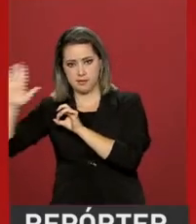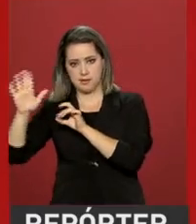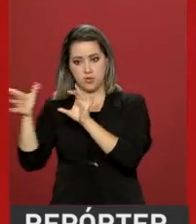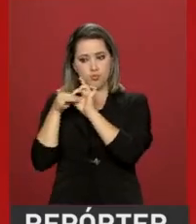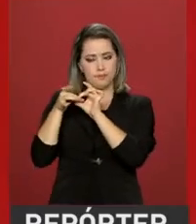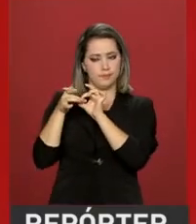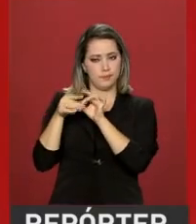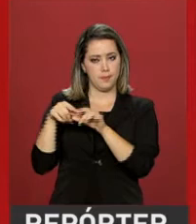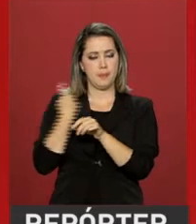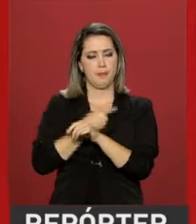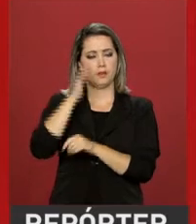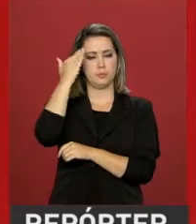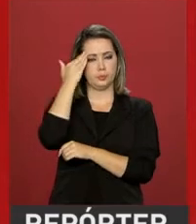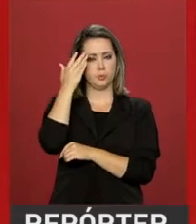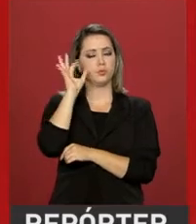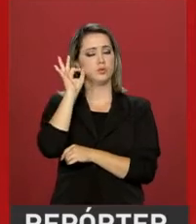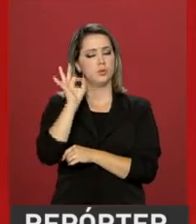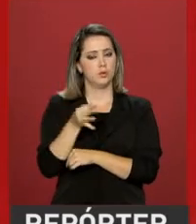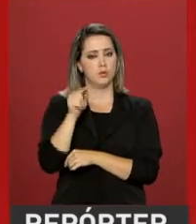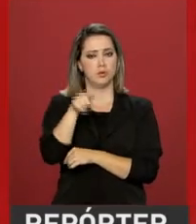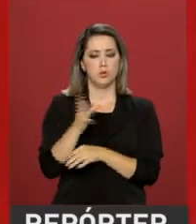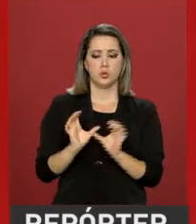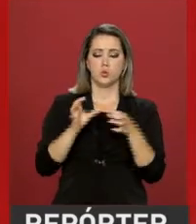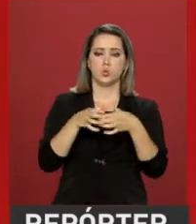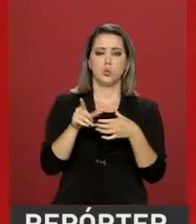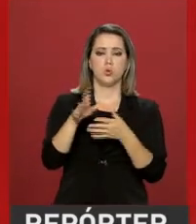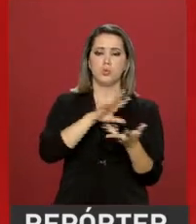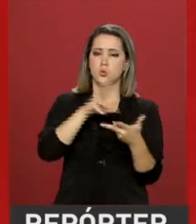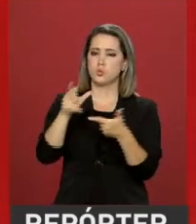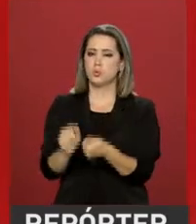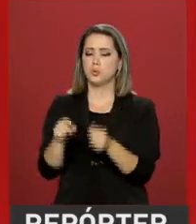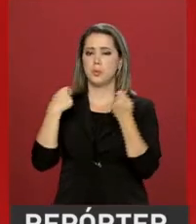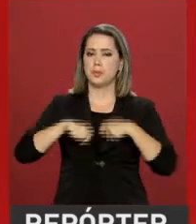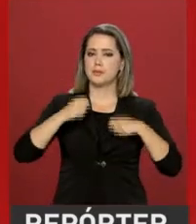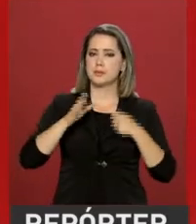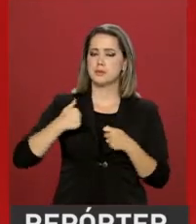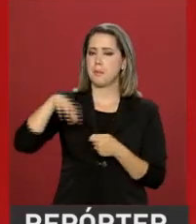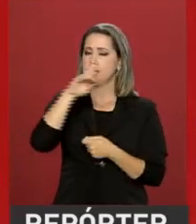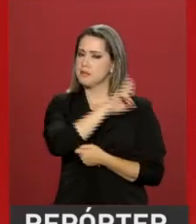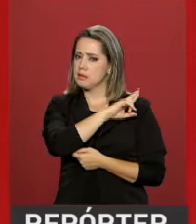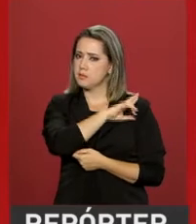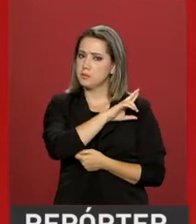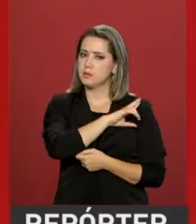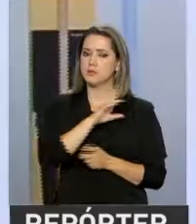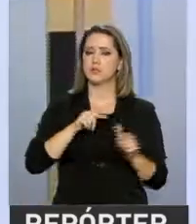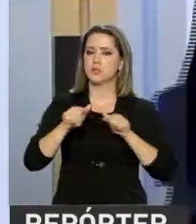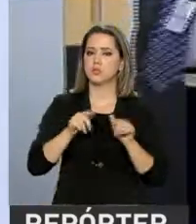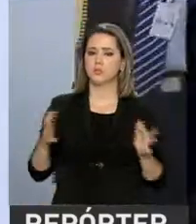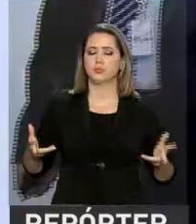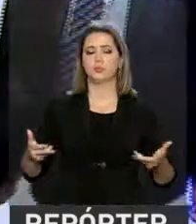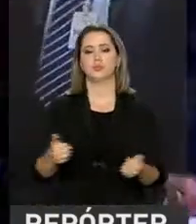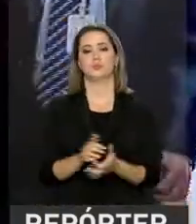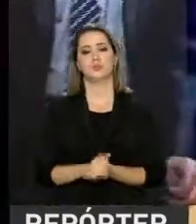Compartilhamos o entendimento de que as instituições internacionais devem ser mais representativas e eficazes.